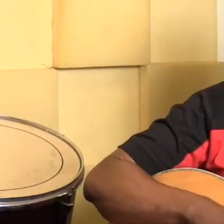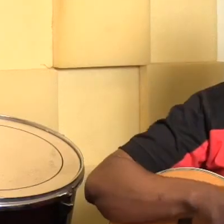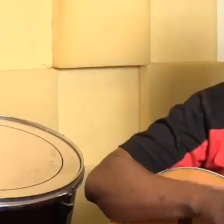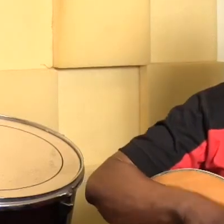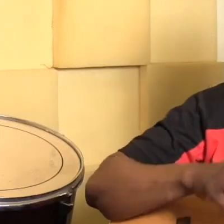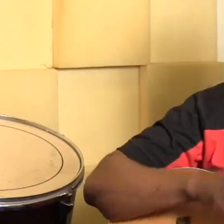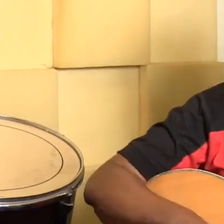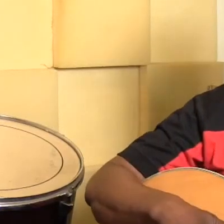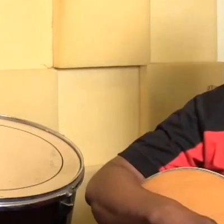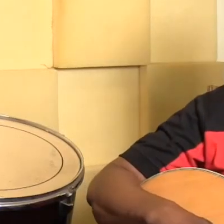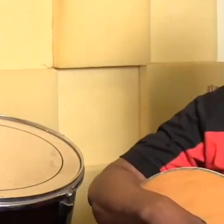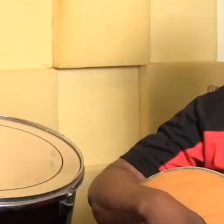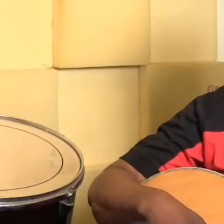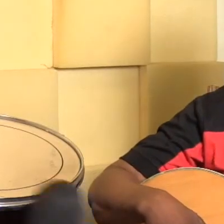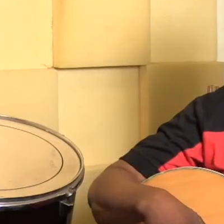há esperança.